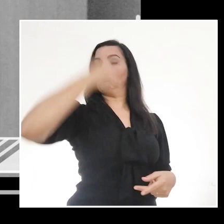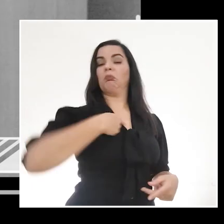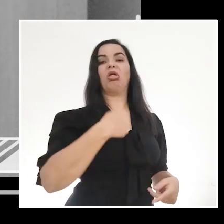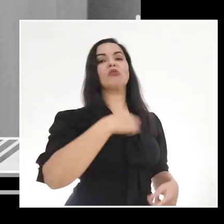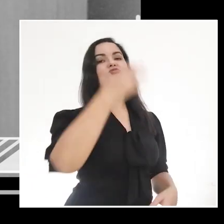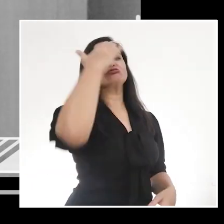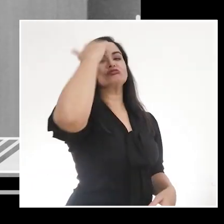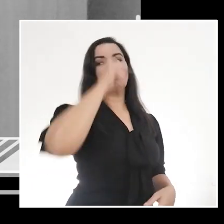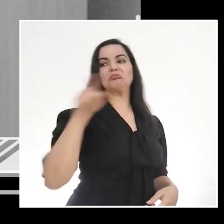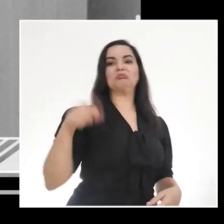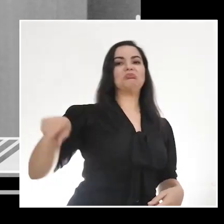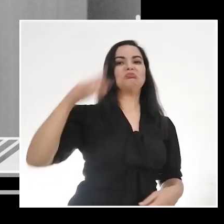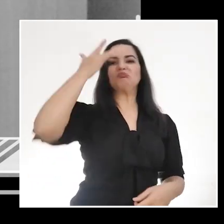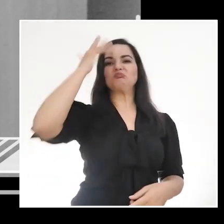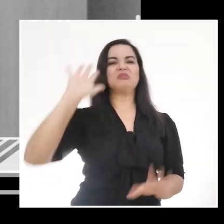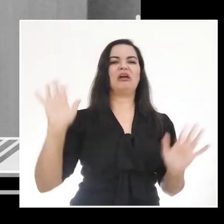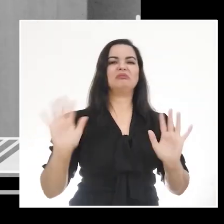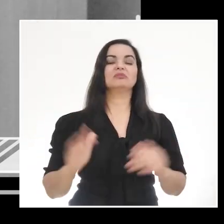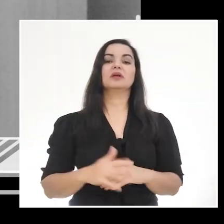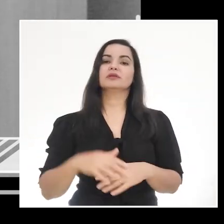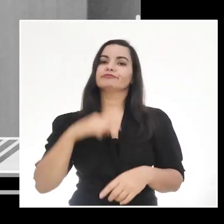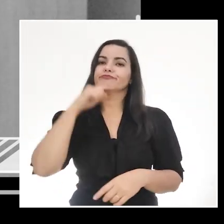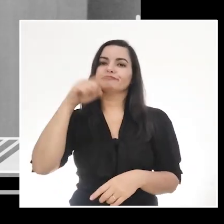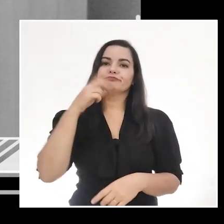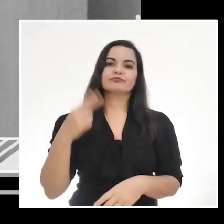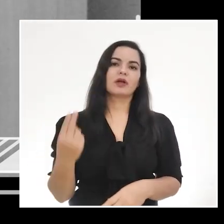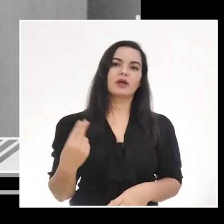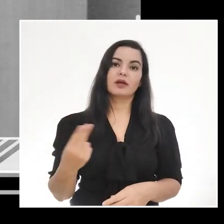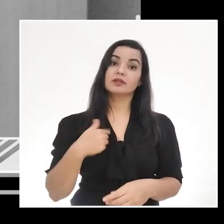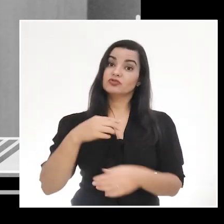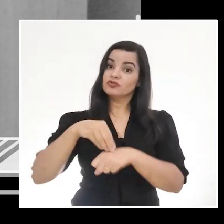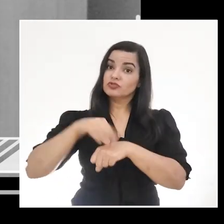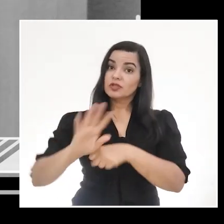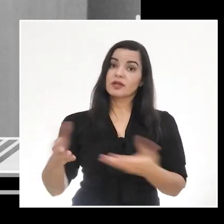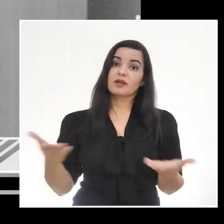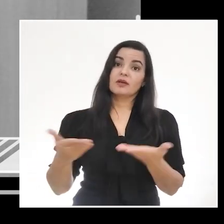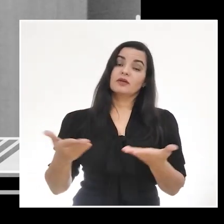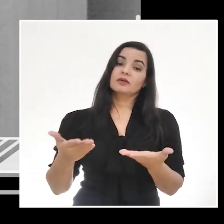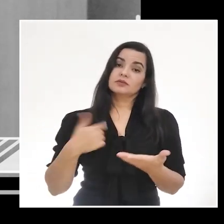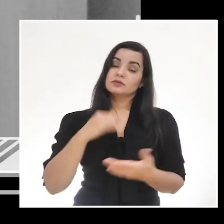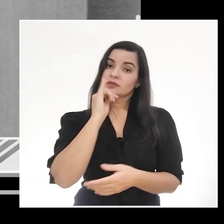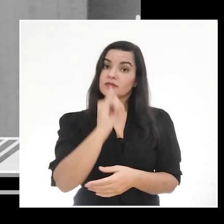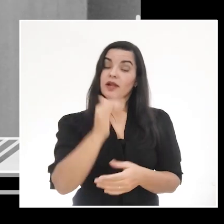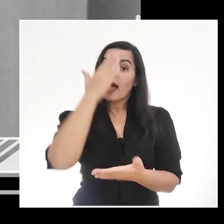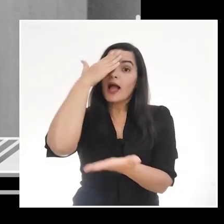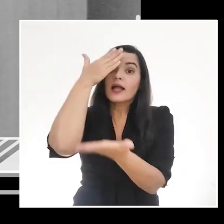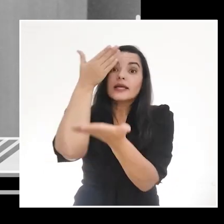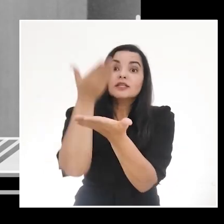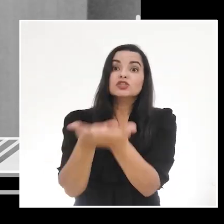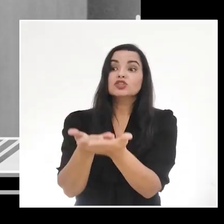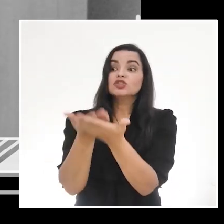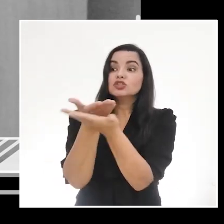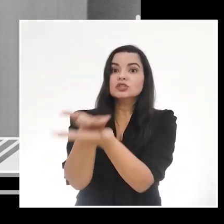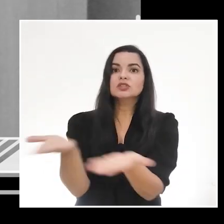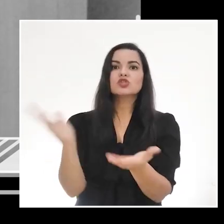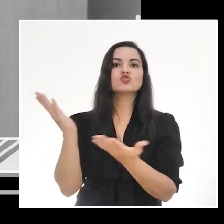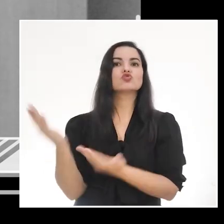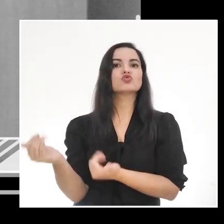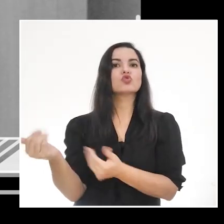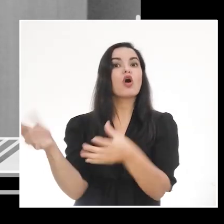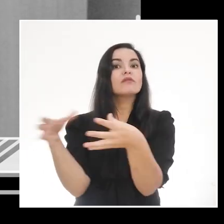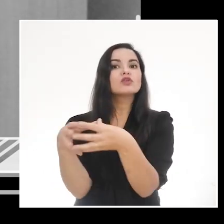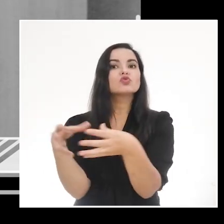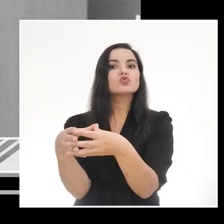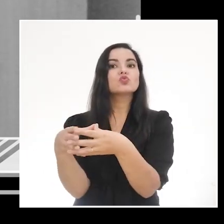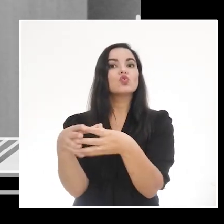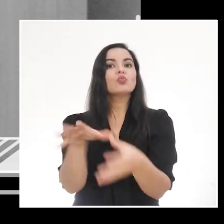importante. Se você não acreditar, se você achar que é dono da verdade, né, não vai adiantar nada. Então, a grande